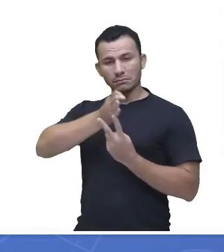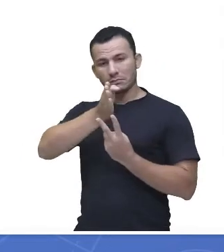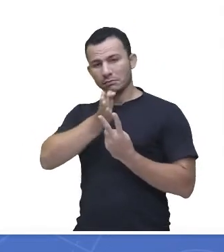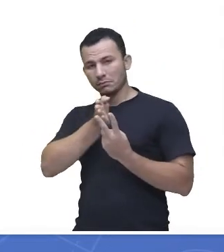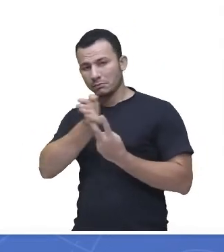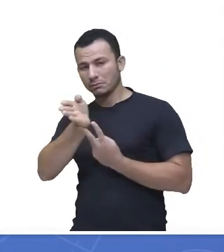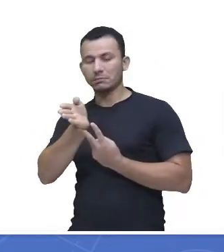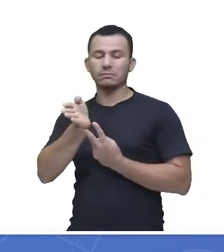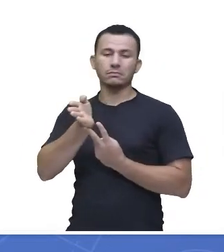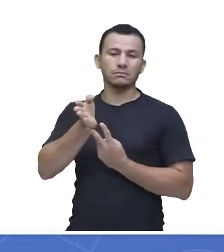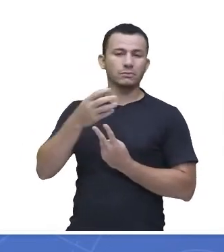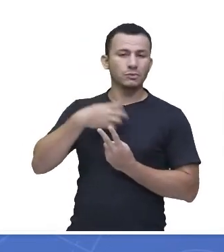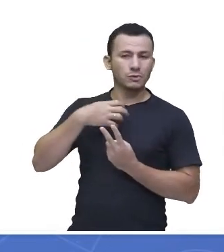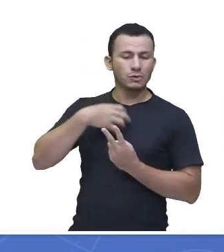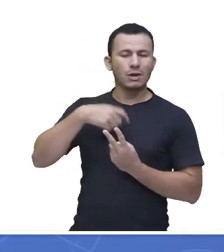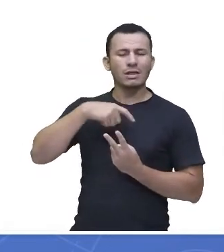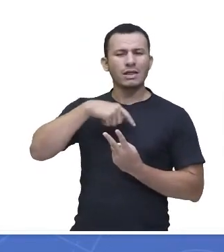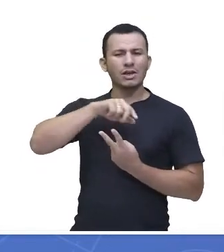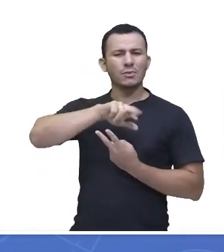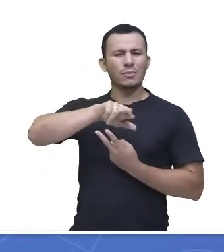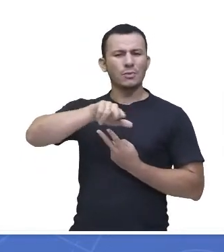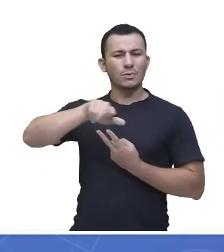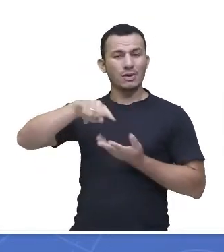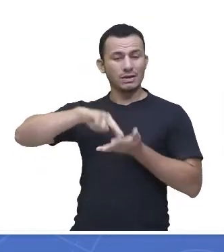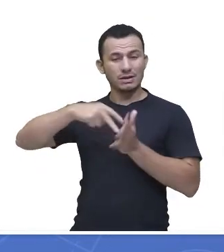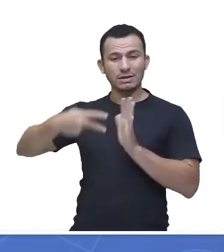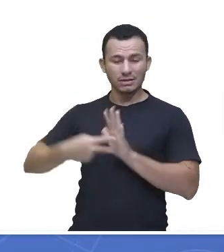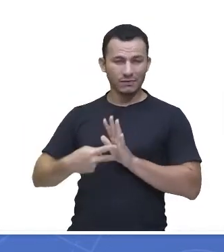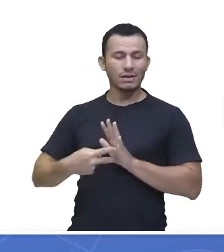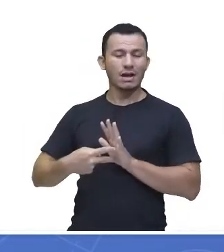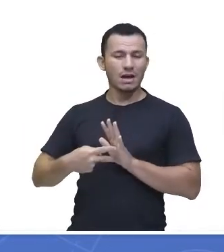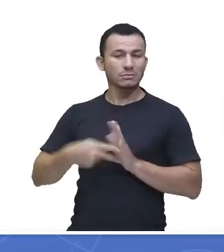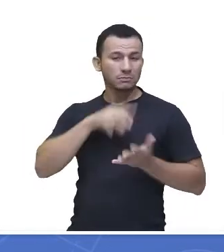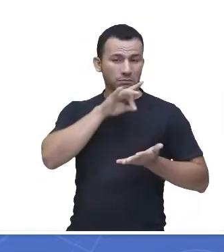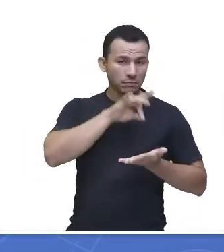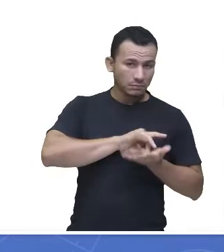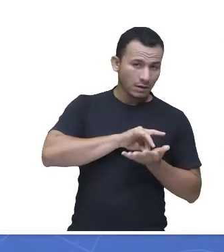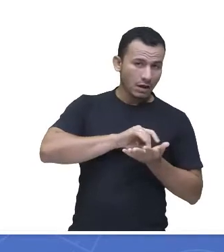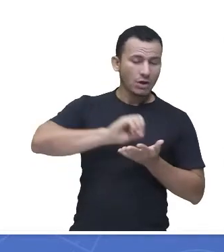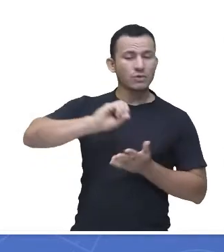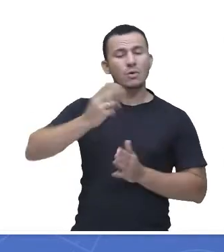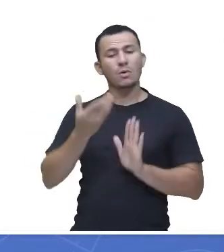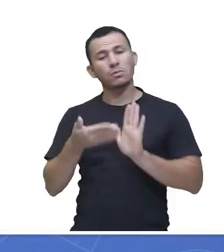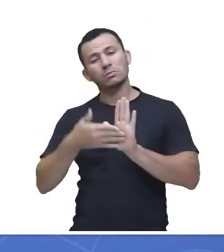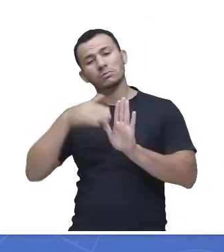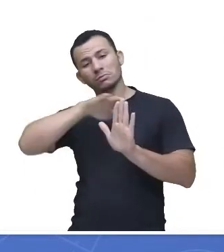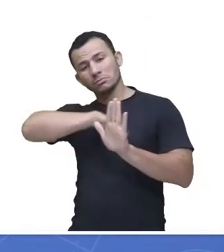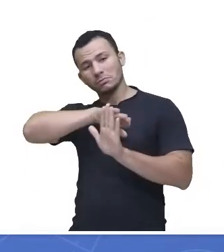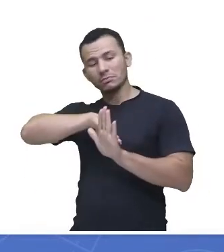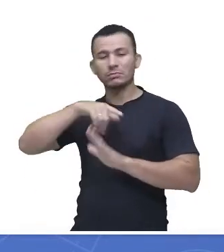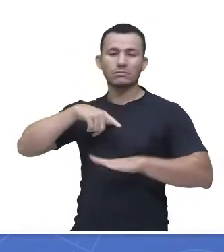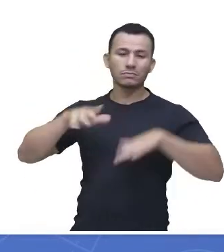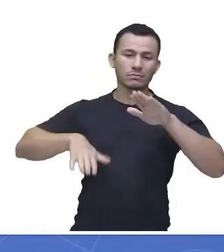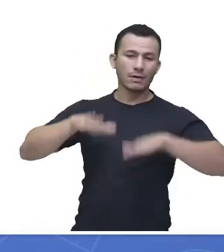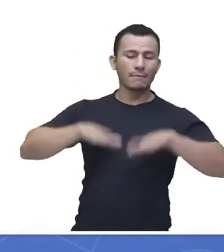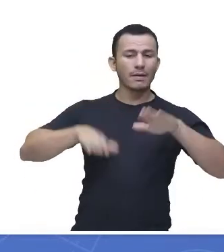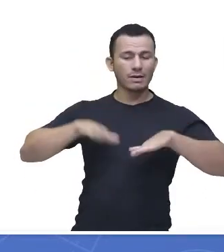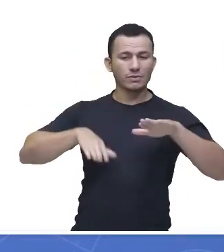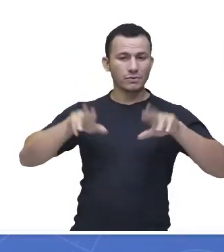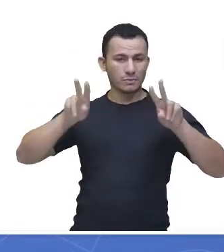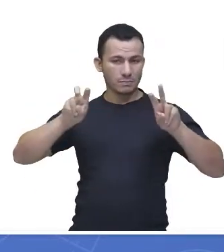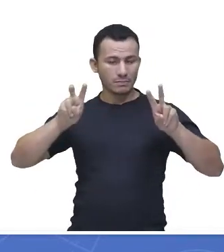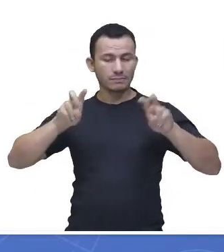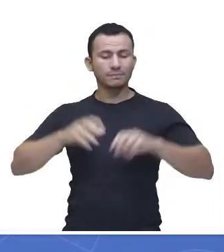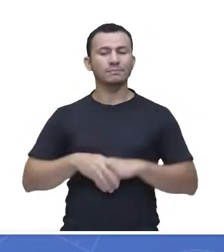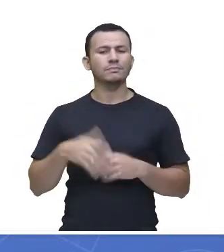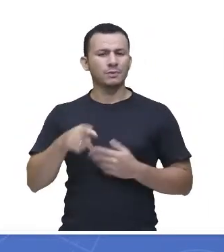termo, a expressão, múltiplos sentidos, né? Tanto aquele literal quanto outros, dependendo do contexto, então você vai resolver essa